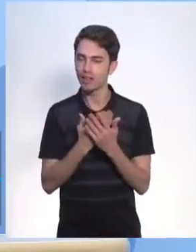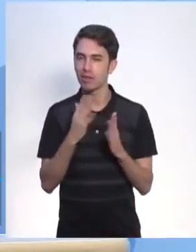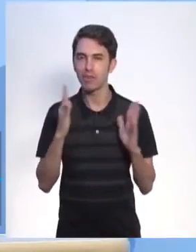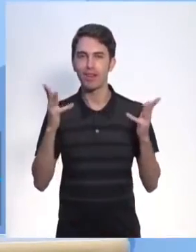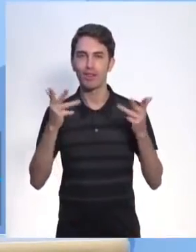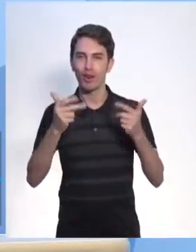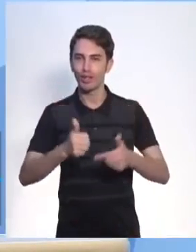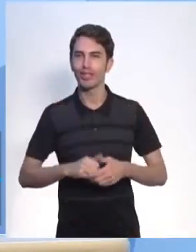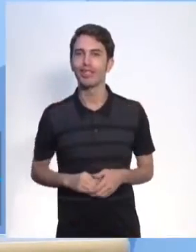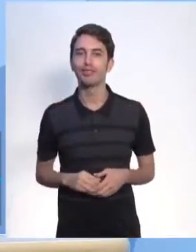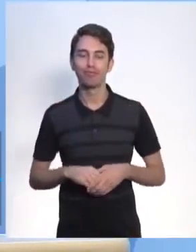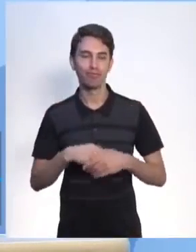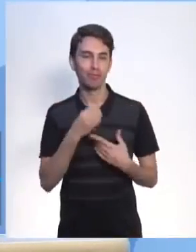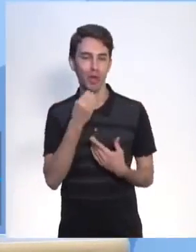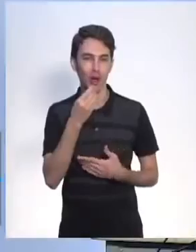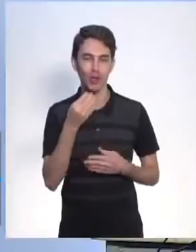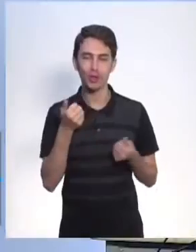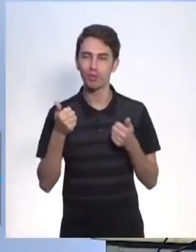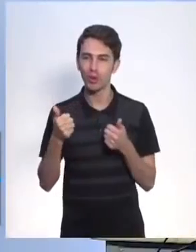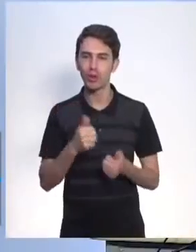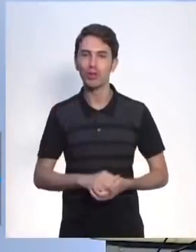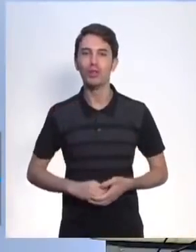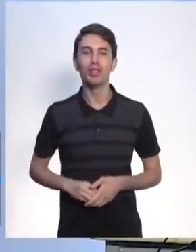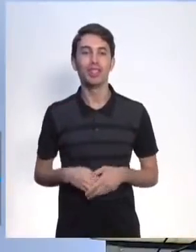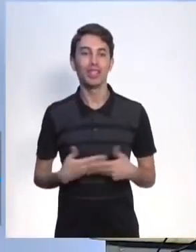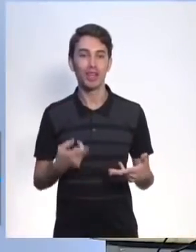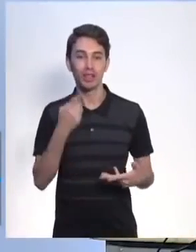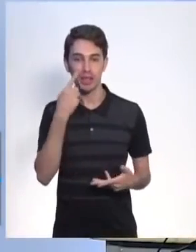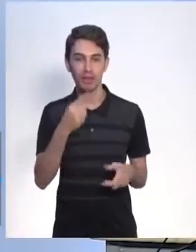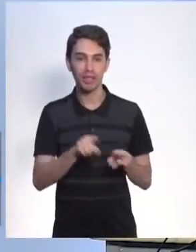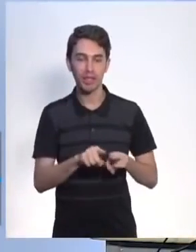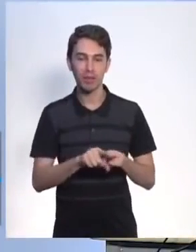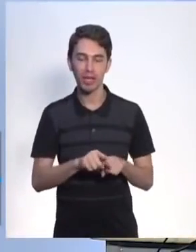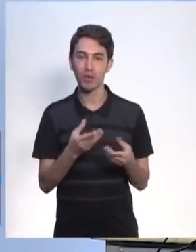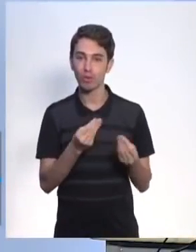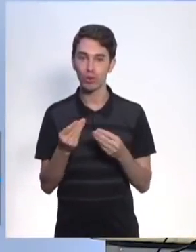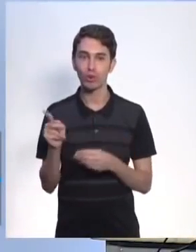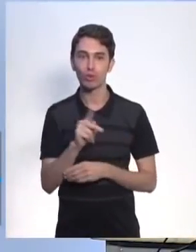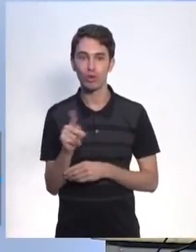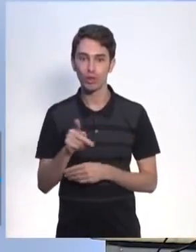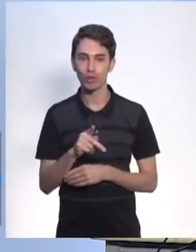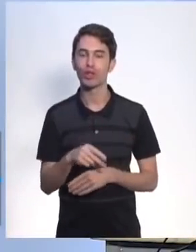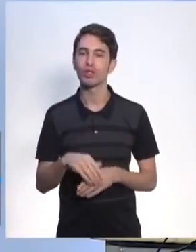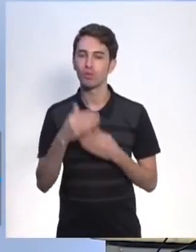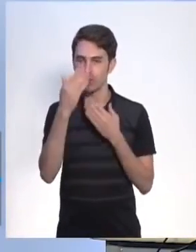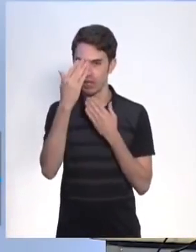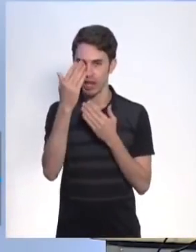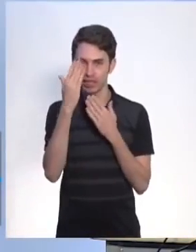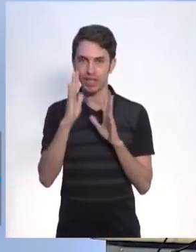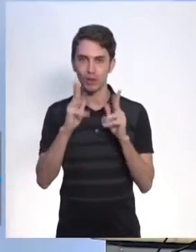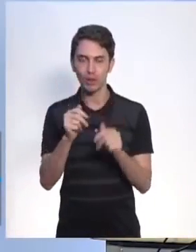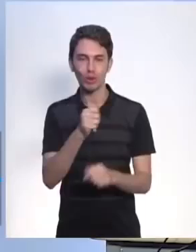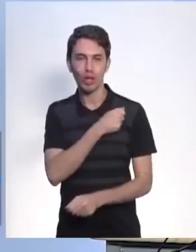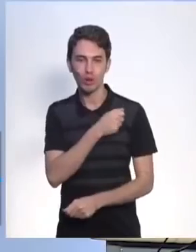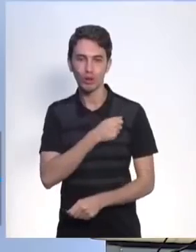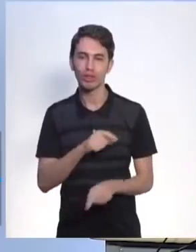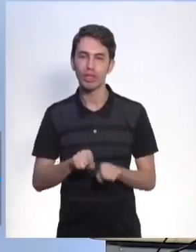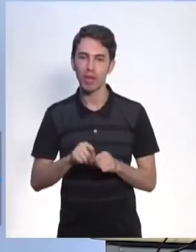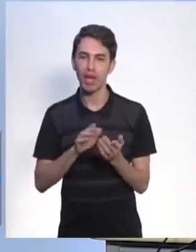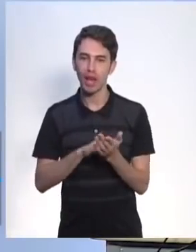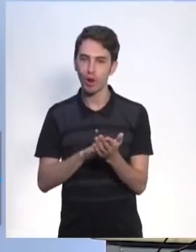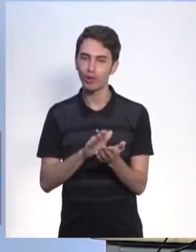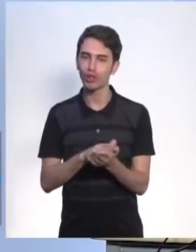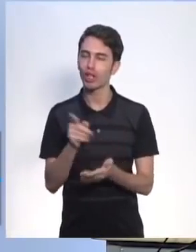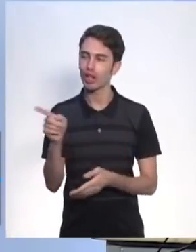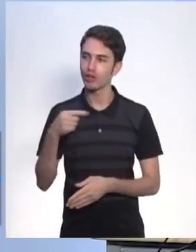Jonas. Ótimo, ótimo. Inclusive, eu peguei muitos professores aqui. Obrigado, professores e alunos aí, elogiando a